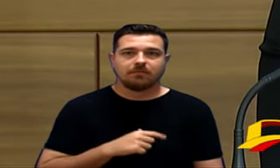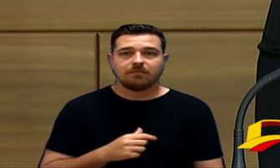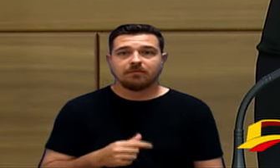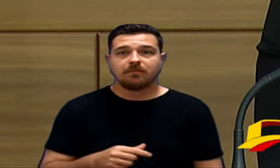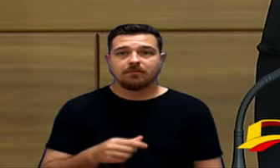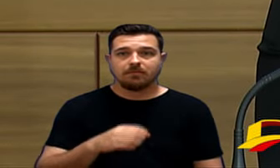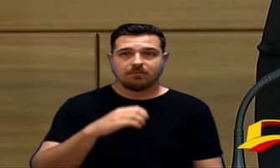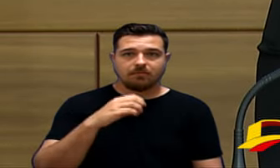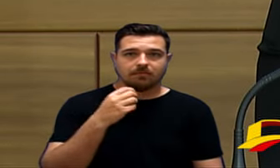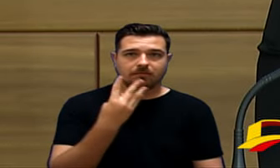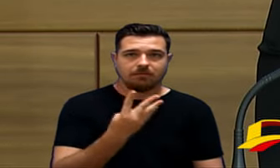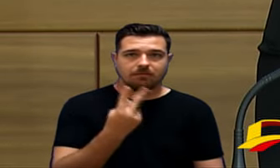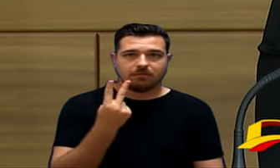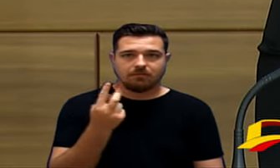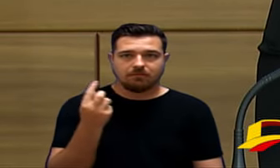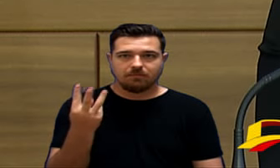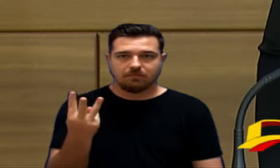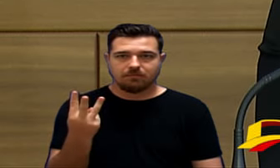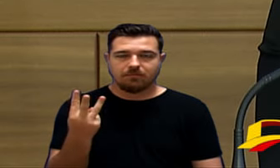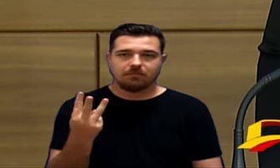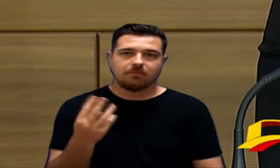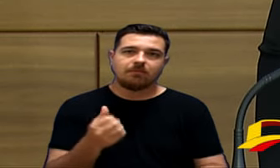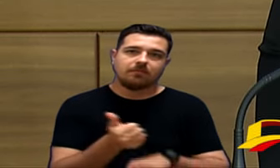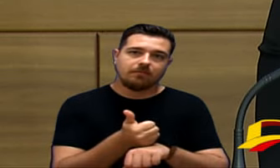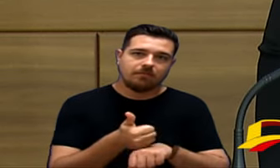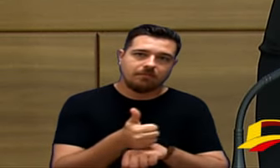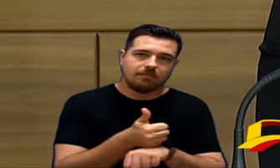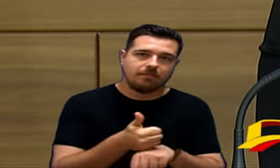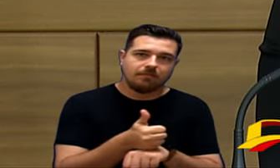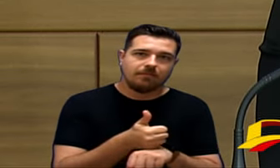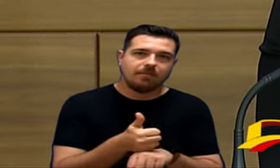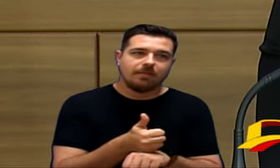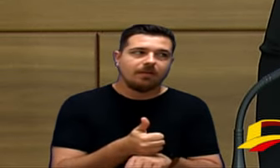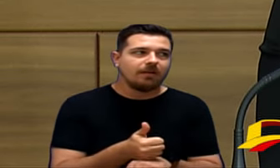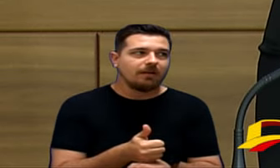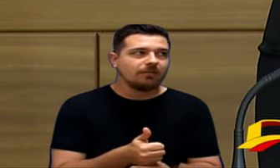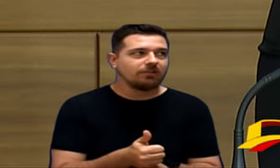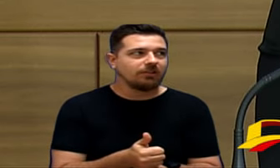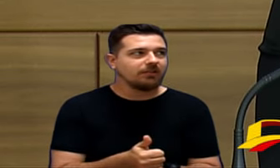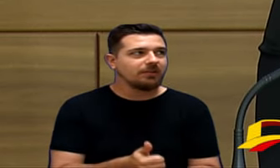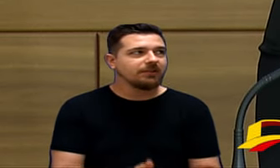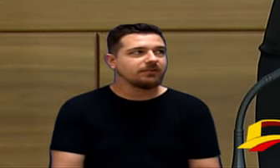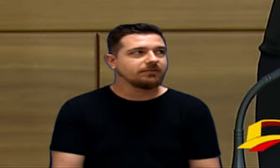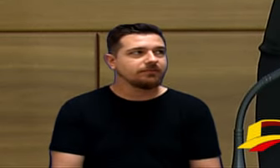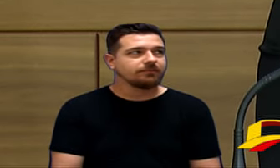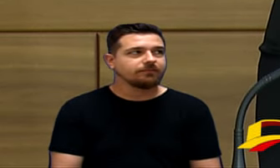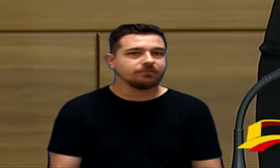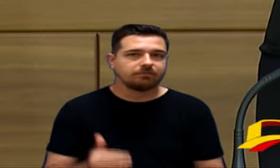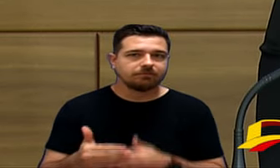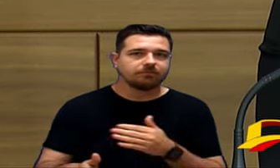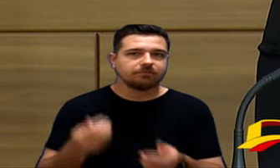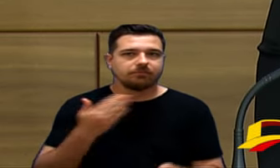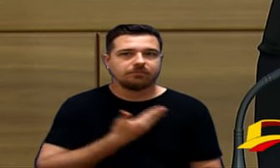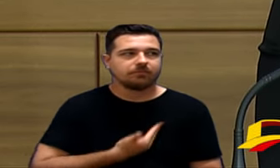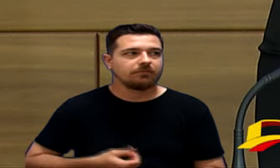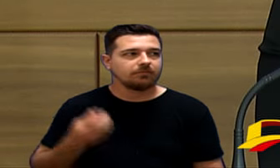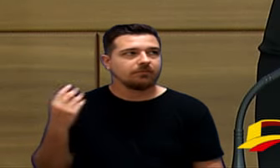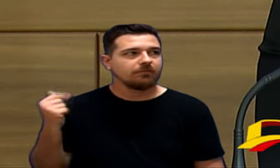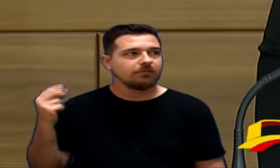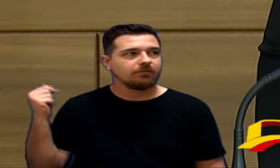né isso decorre da falta de planejamento de governos anteriores né não houve uma previsão uma